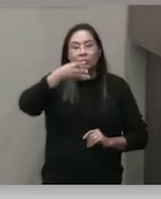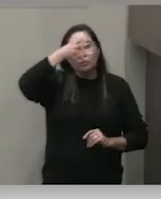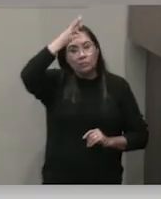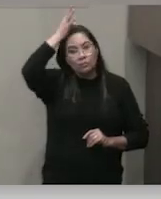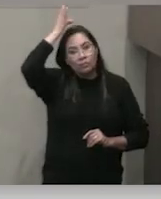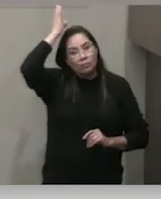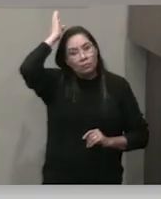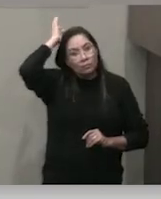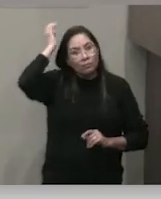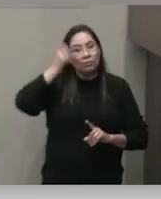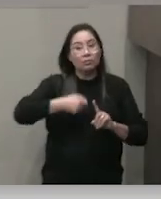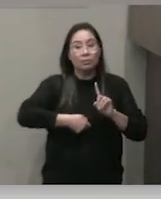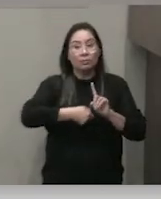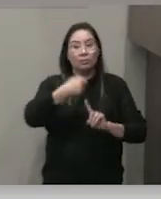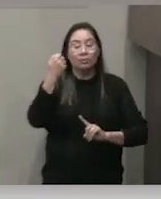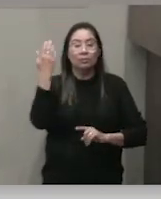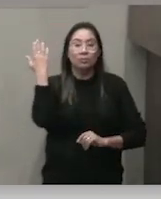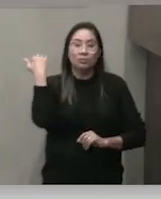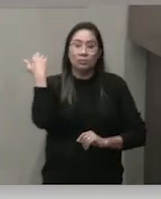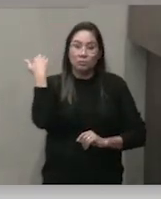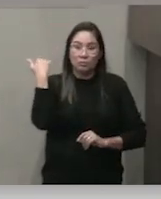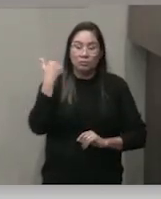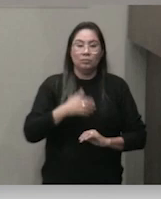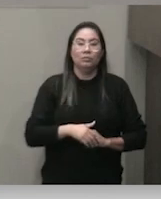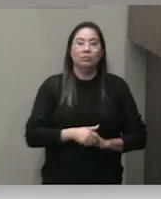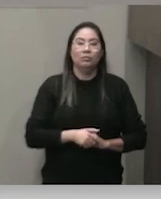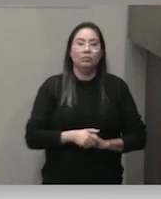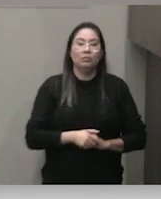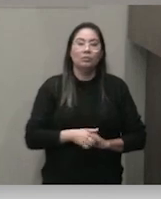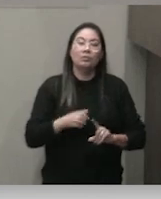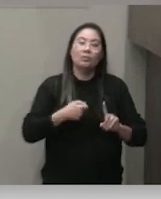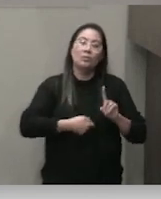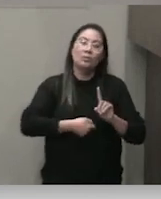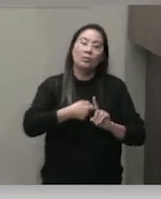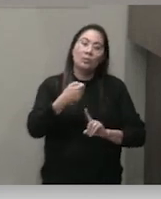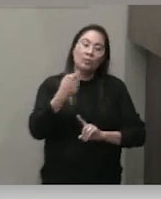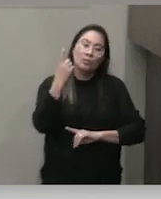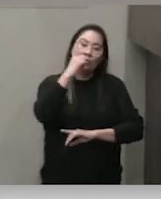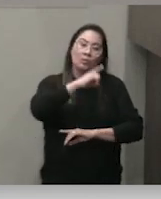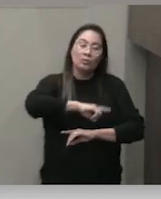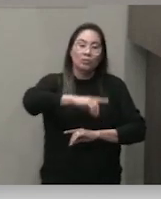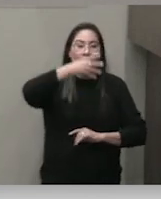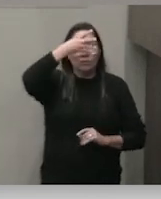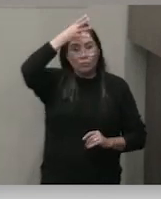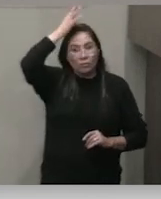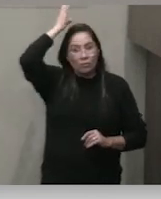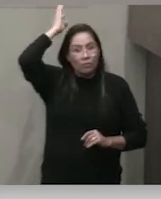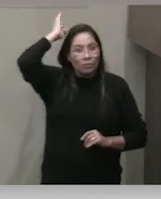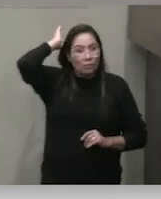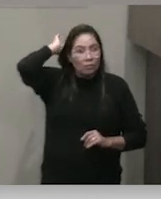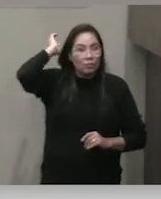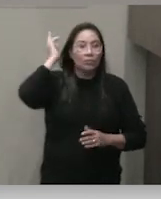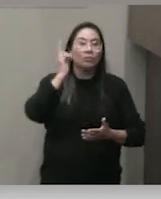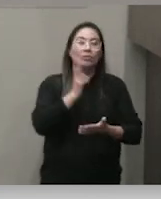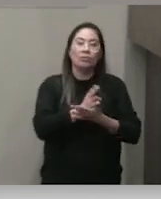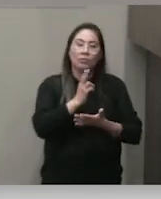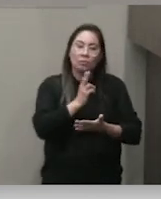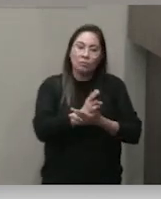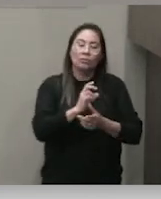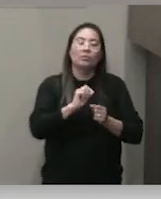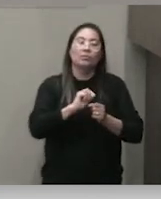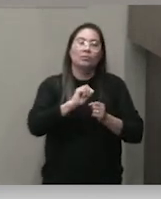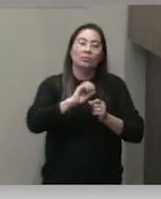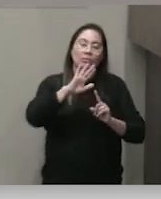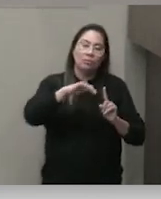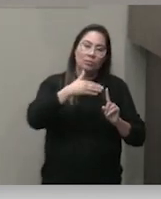Bombeiros, que no mês passado, era o mês do Corpo de Bombeiros, era o dia do bombeiro, e sempre fizemos homenagem. Ano